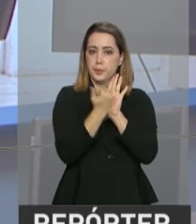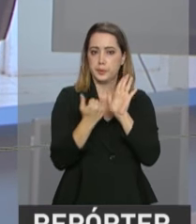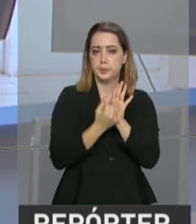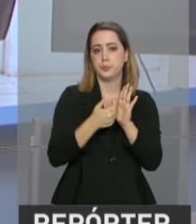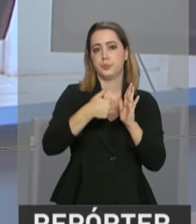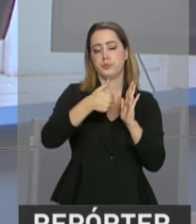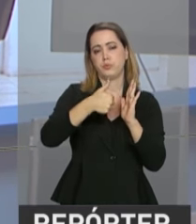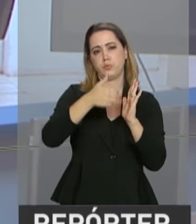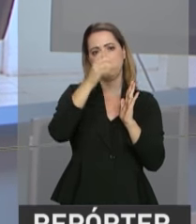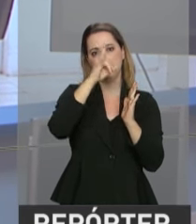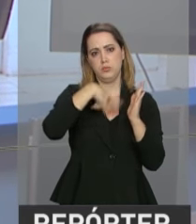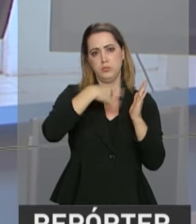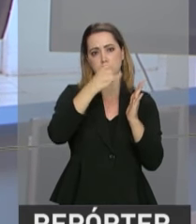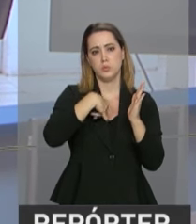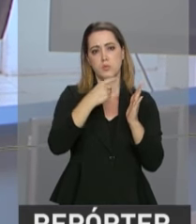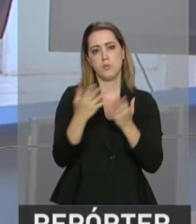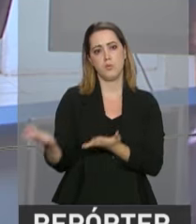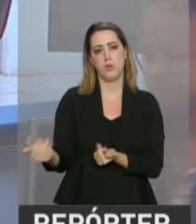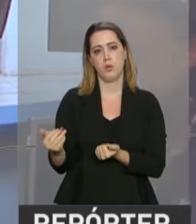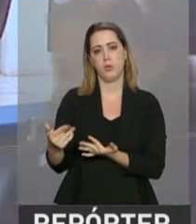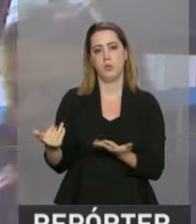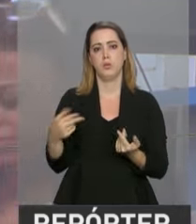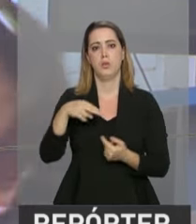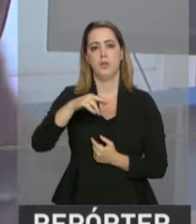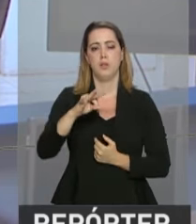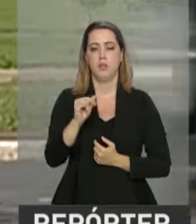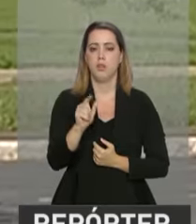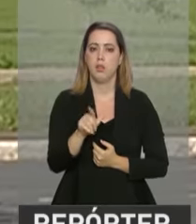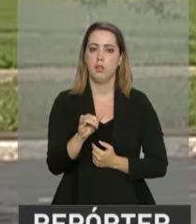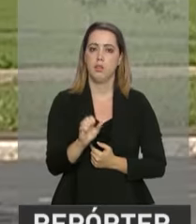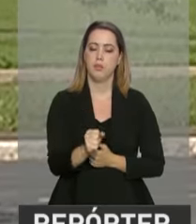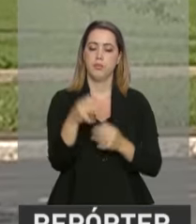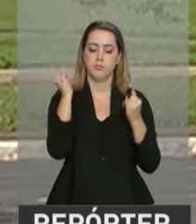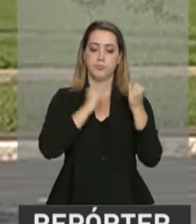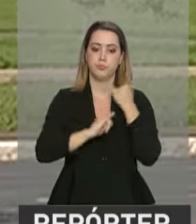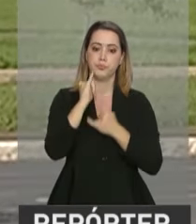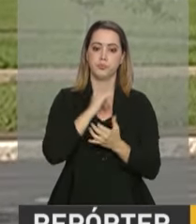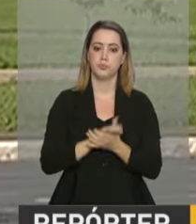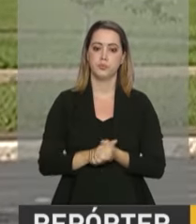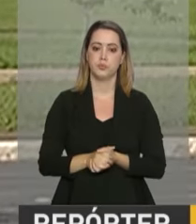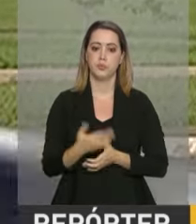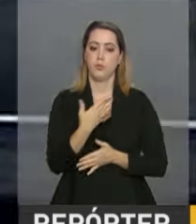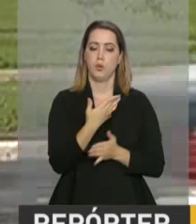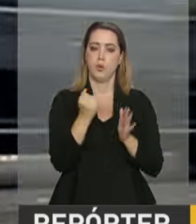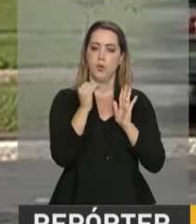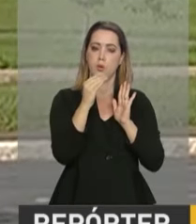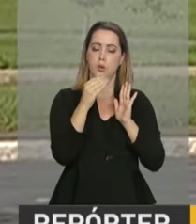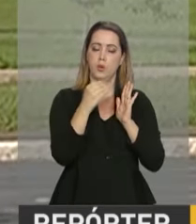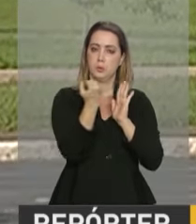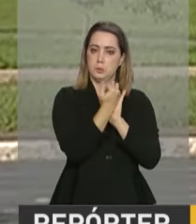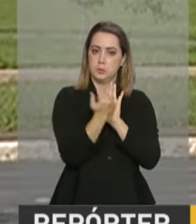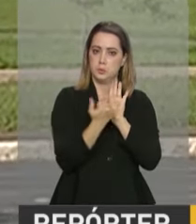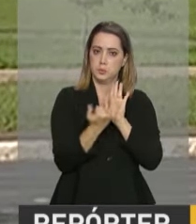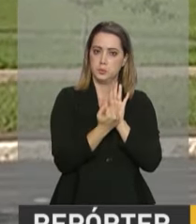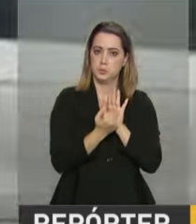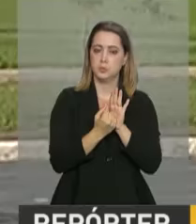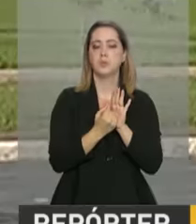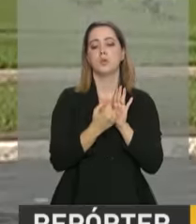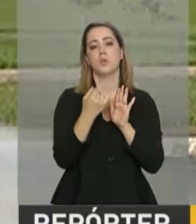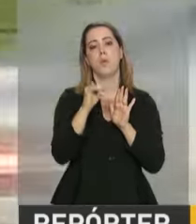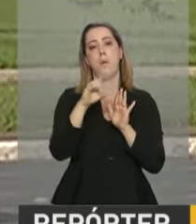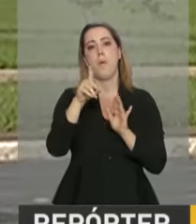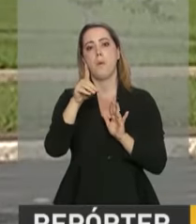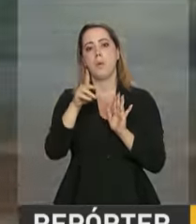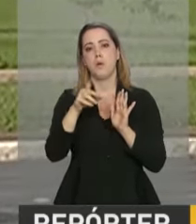federal. A repórter Natália Mello tem as informações. O programa Identidade Jovens é voltado para brasileiros